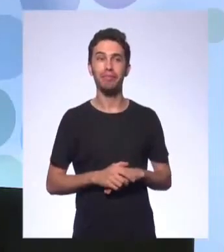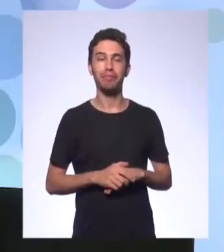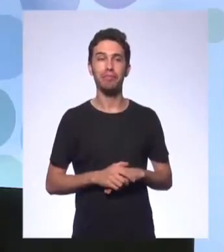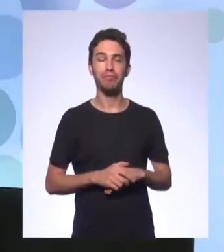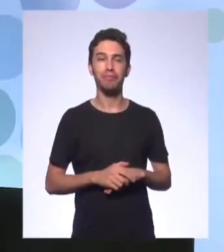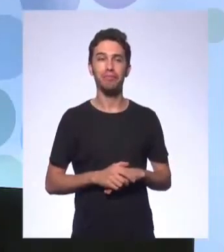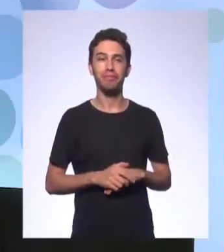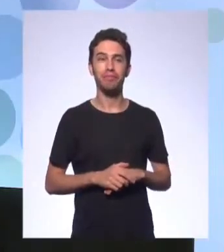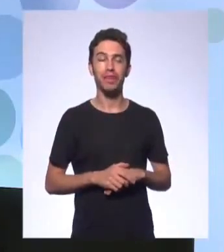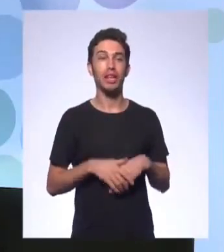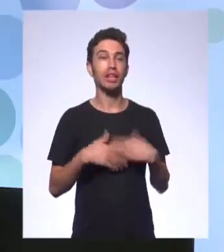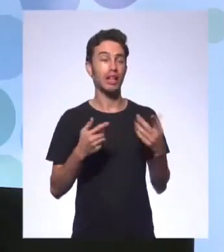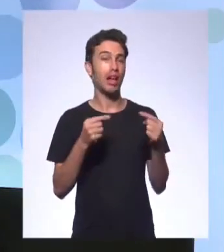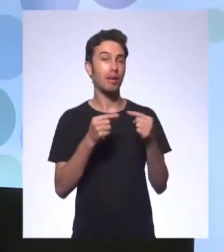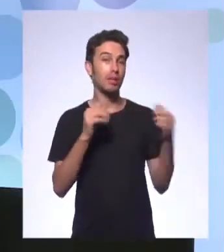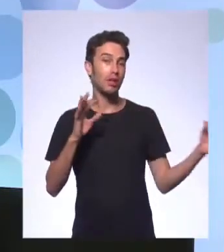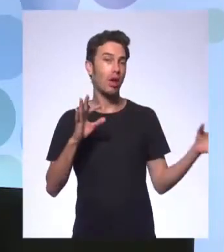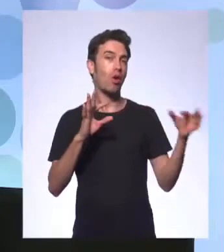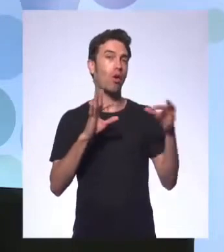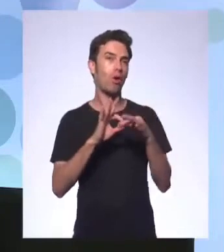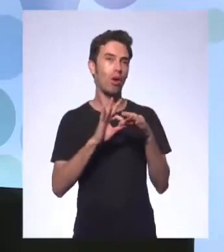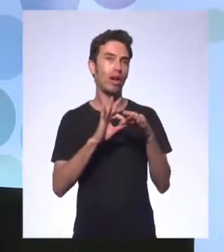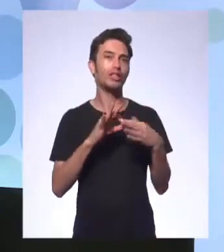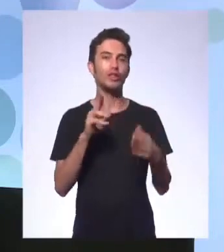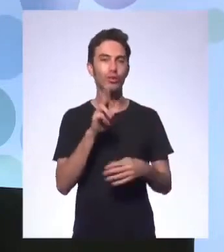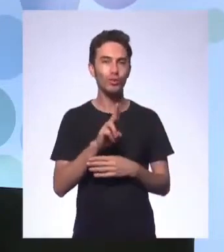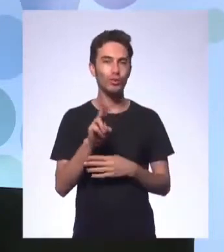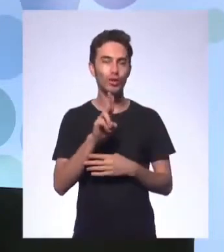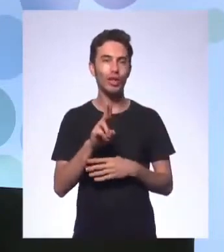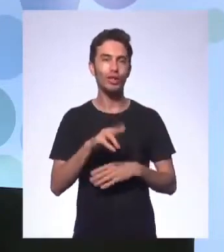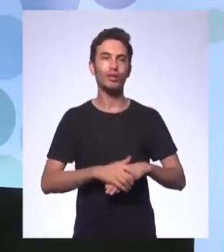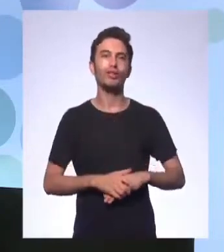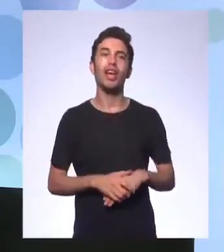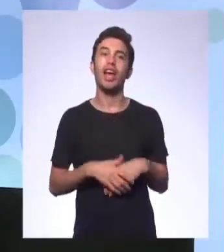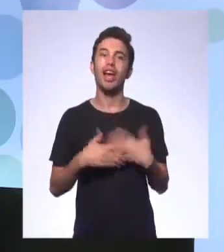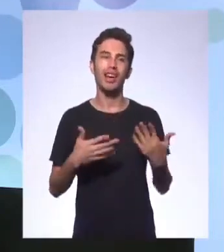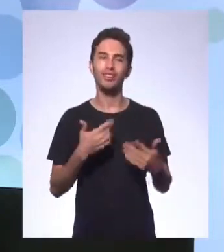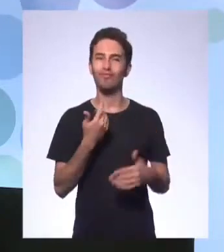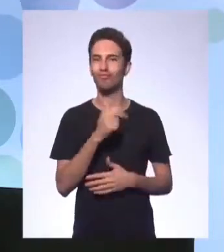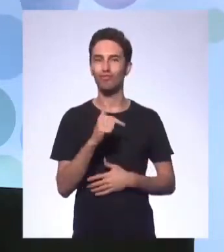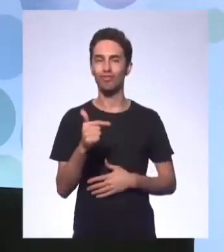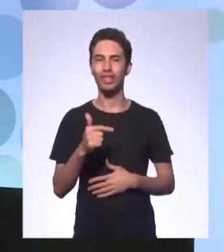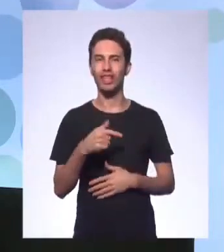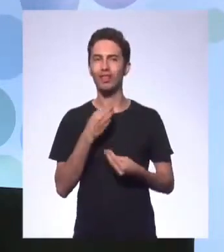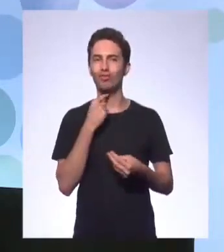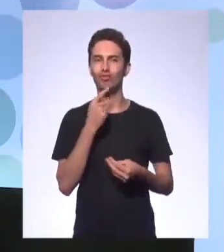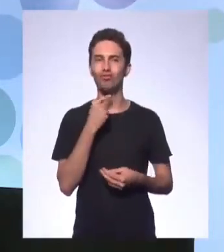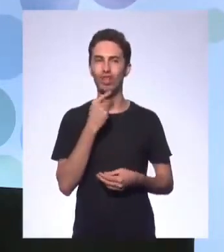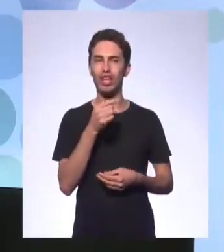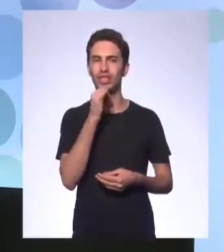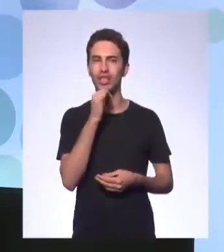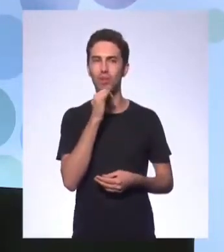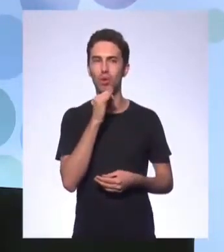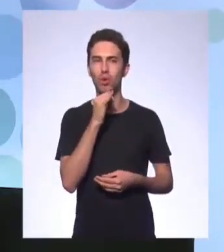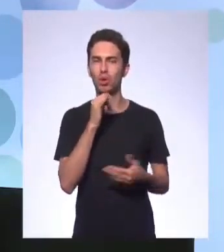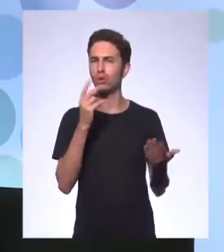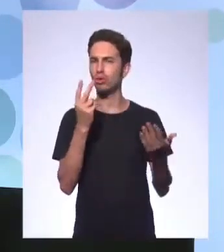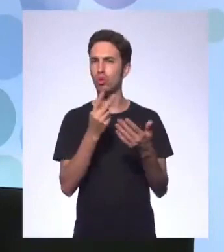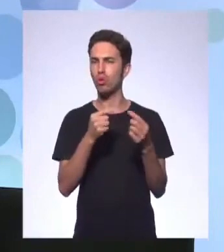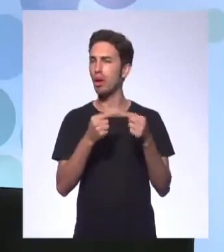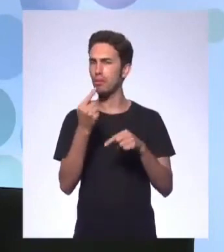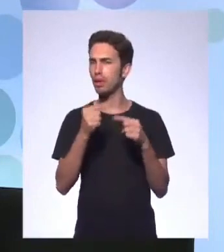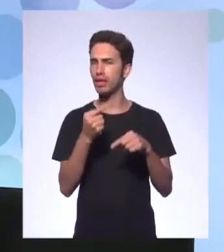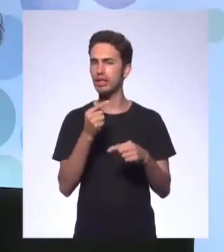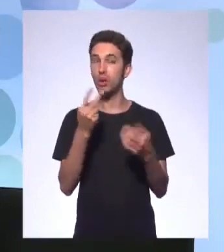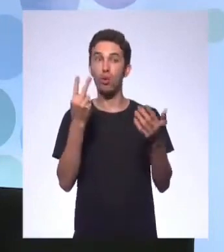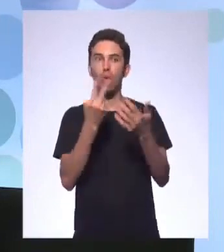em relação ao conectivo usado, não há aqui, entre aspas, um erro de coesão.